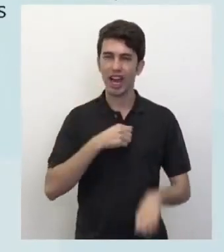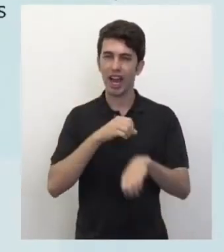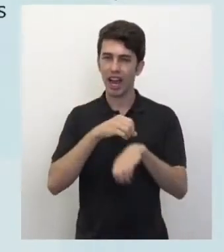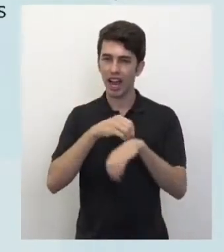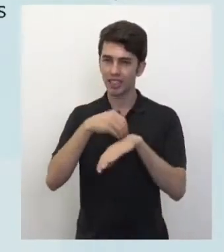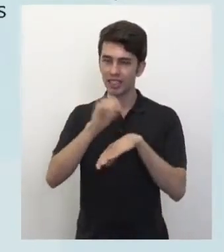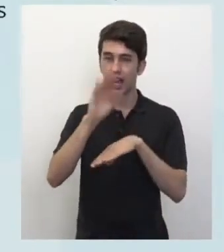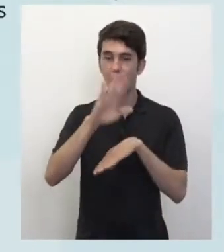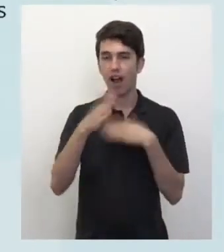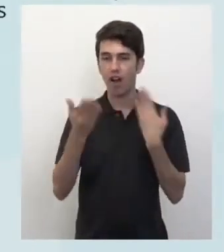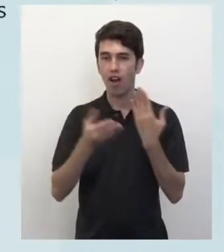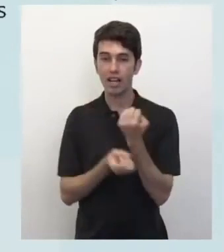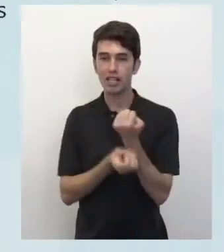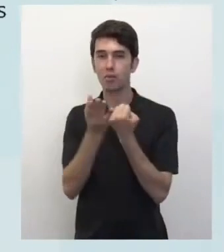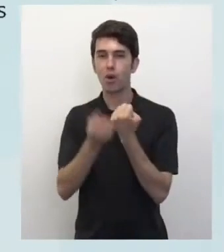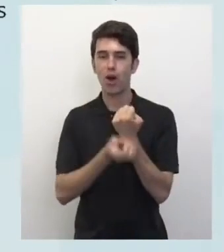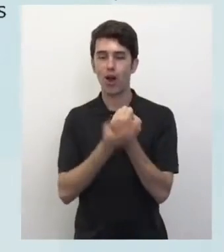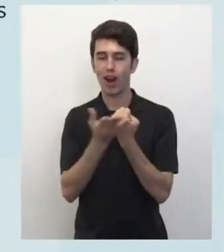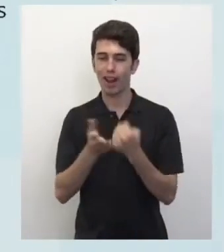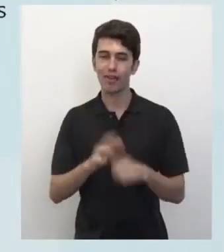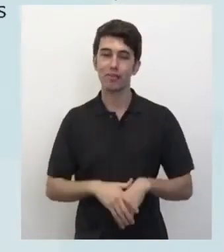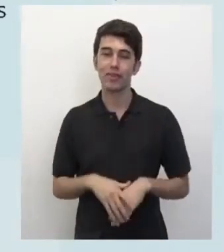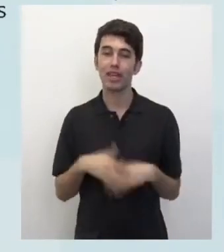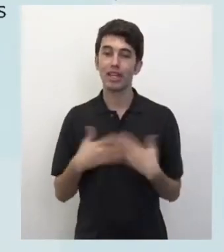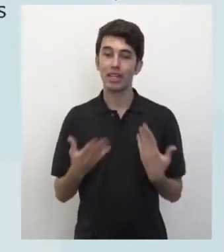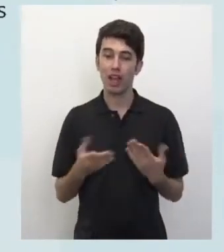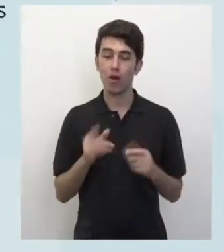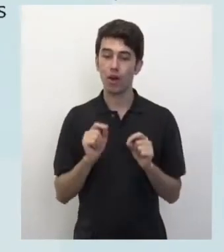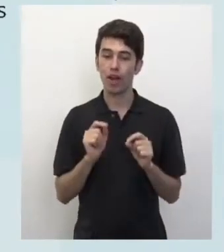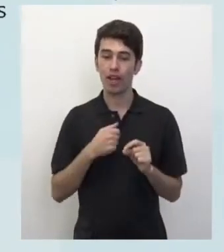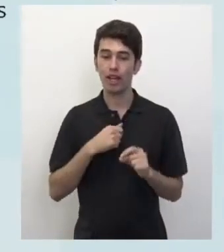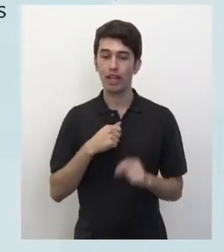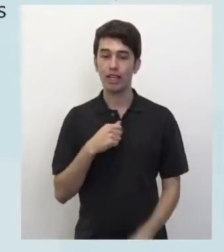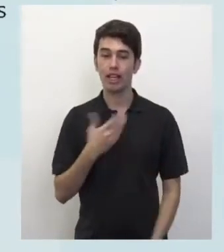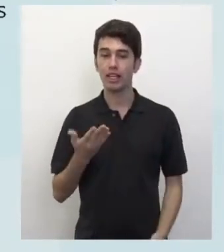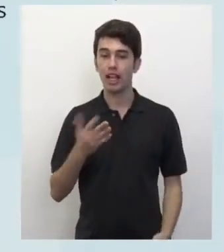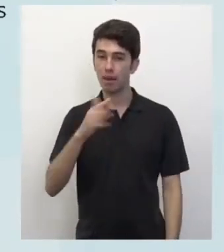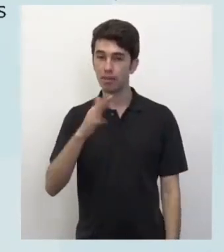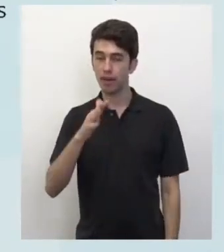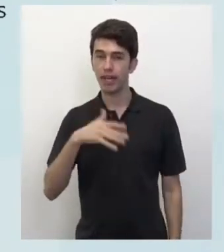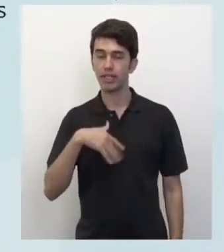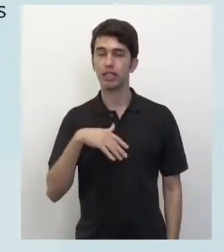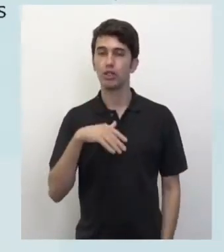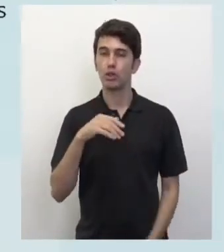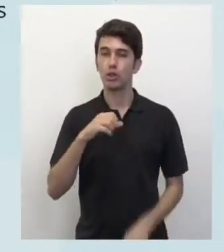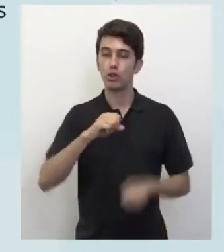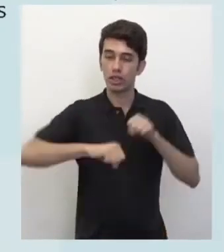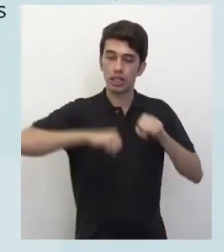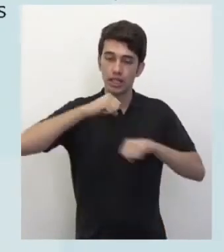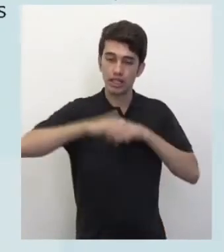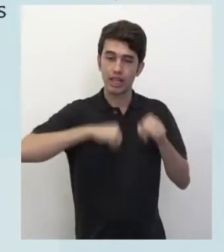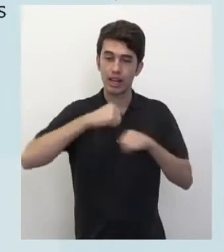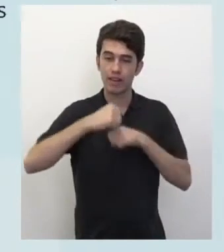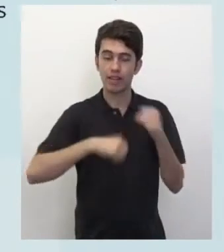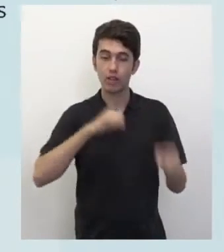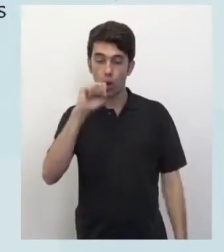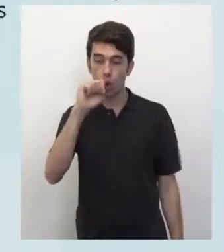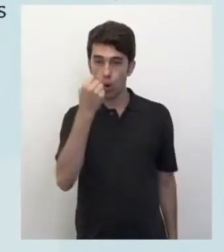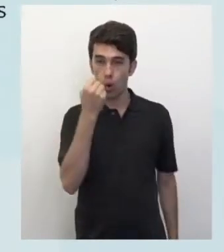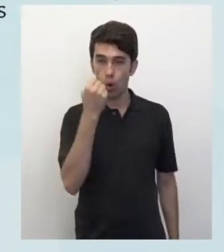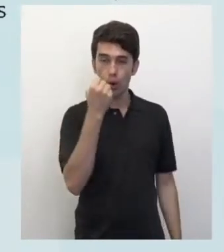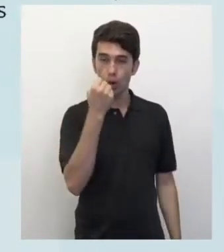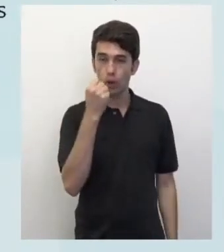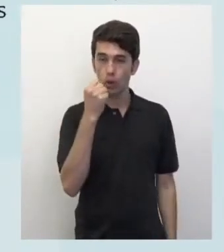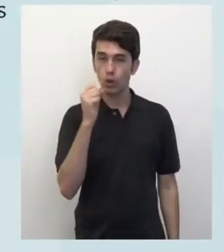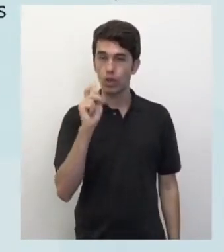deu esse spoilerzinho aí, né? Que o quê? Que a média do ciclista é que ele faz 8 km por hora. Ou